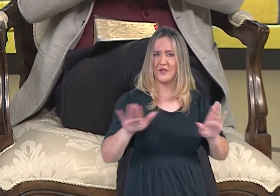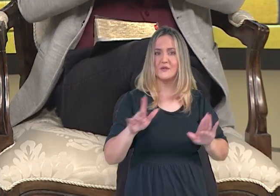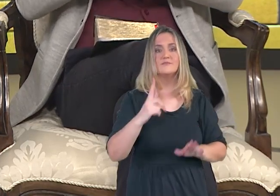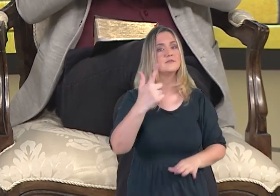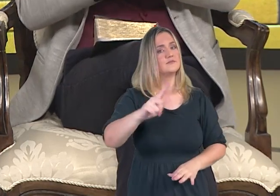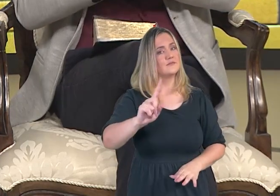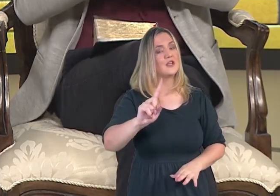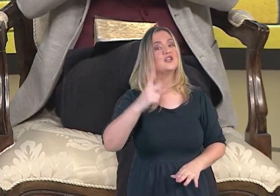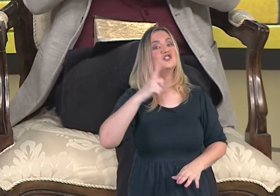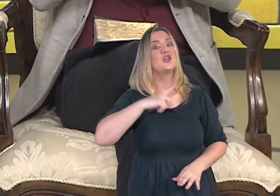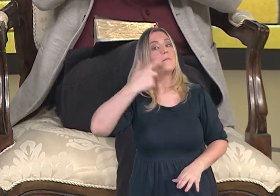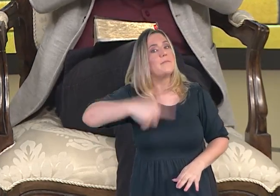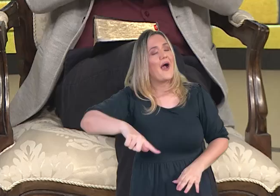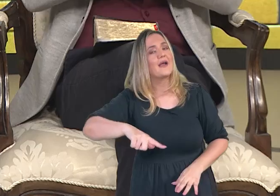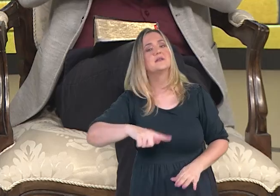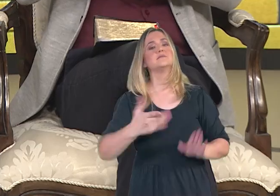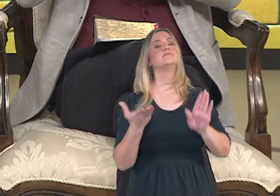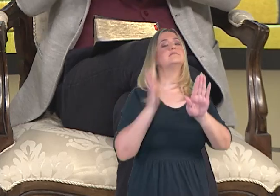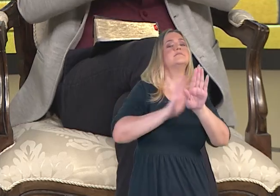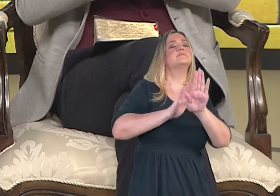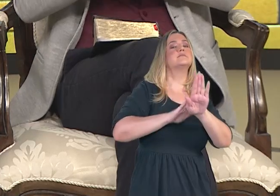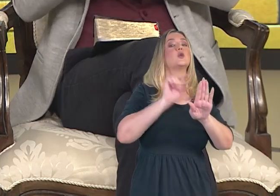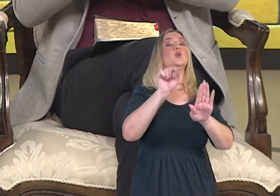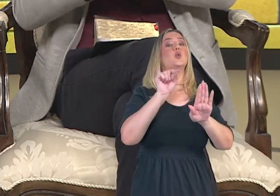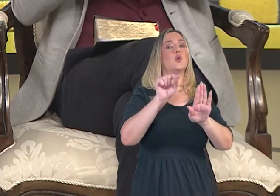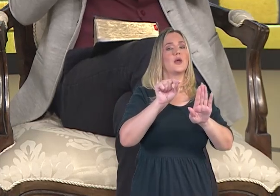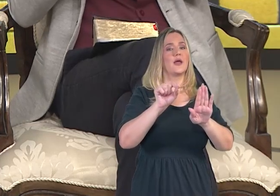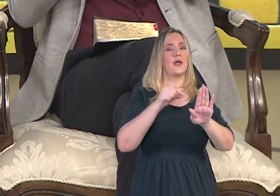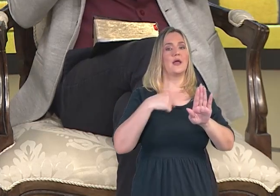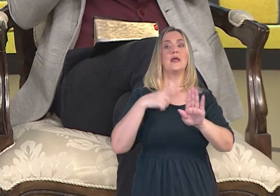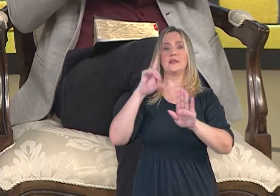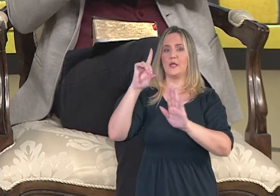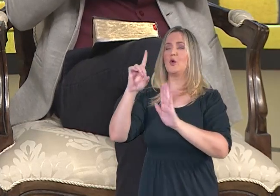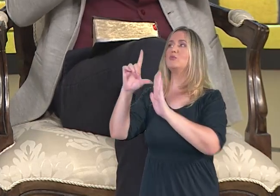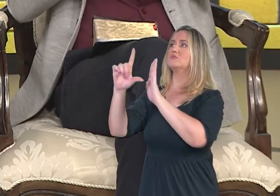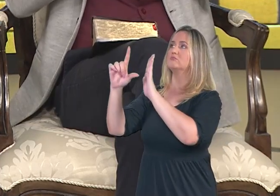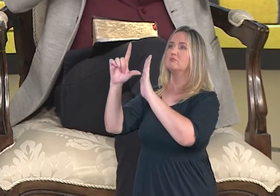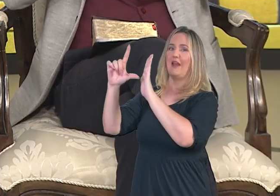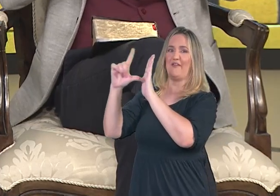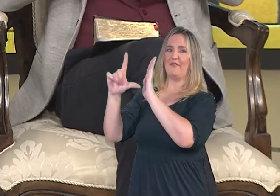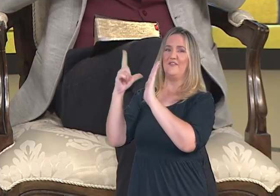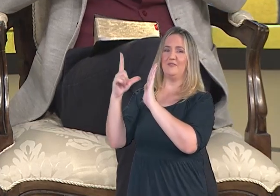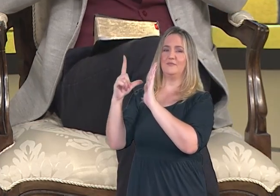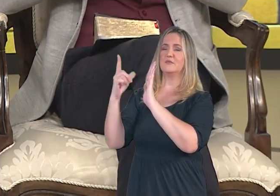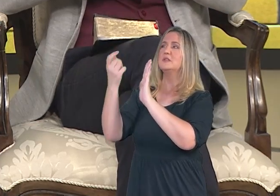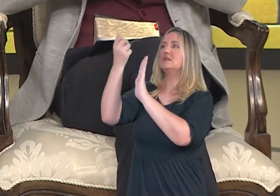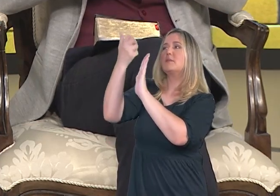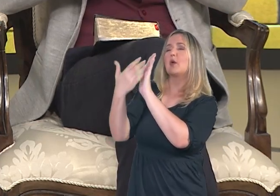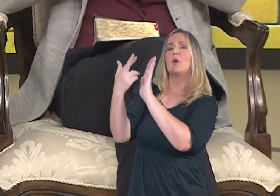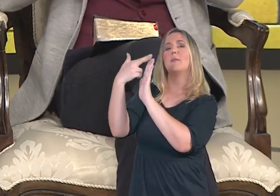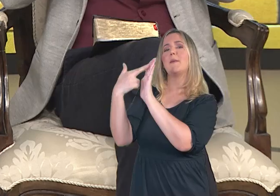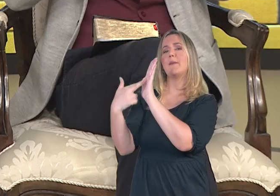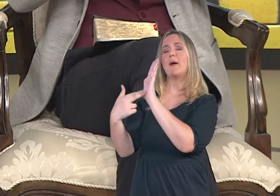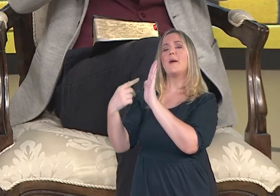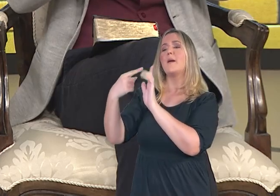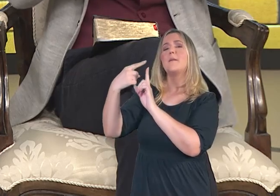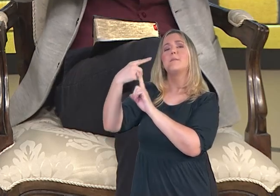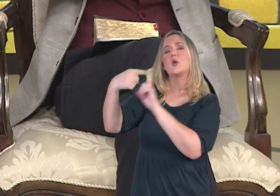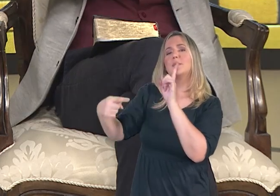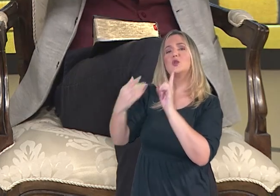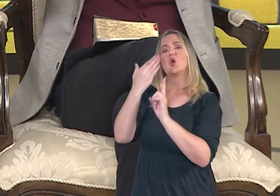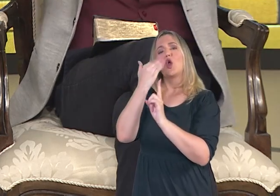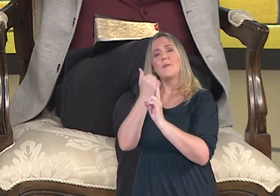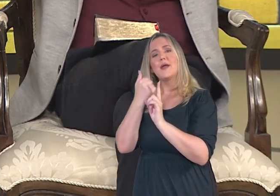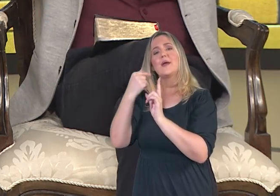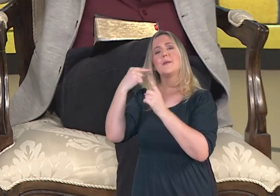É que além do risco de comer carnes proibidas em Levítico capítulo 11, Alguns comentaristas pensam que esses alimentos